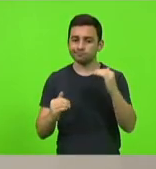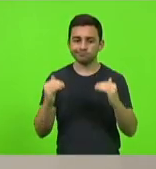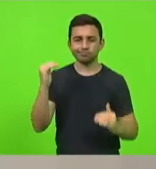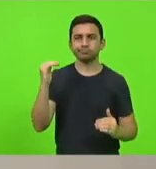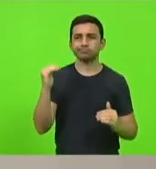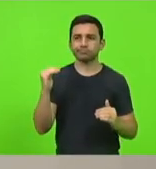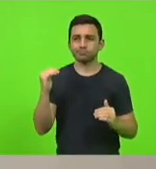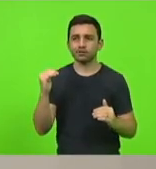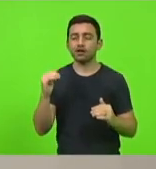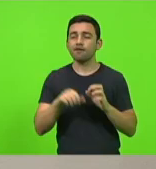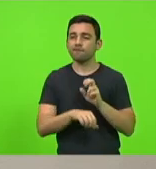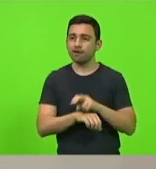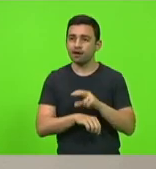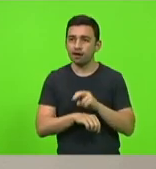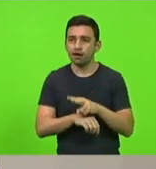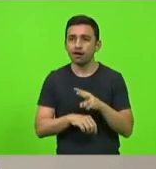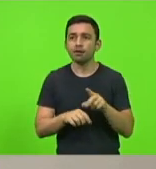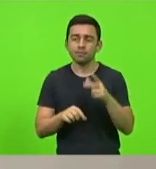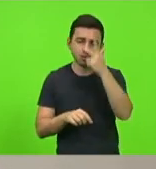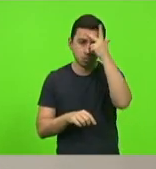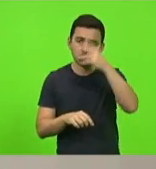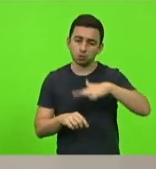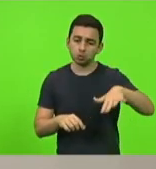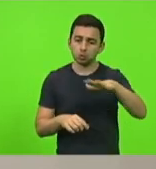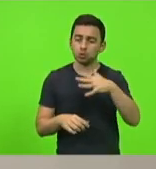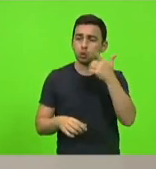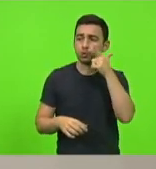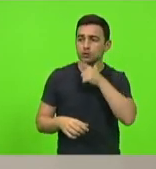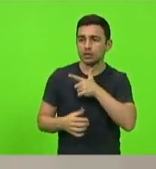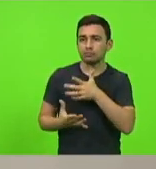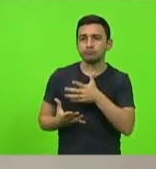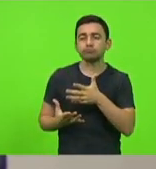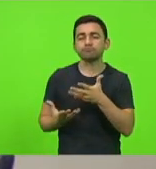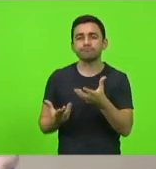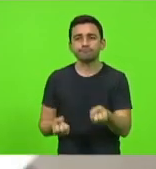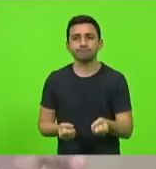entre vagas e pessoal apto à promoção.